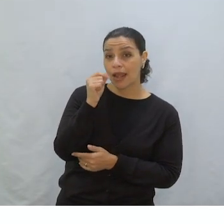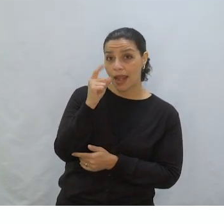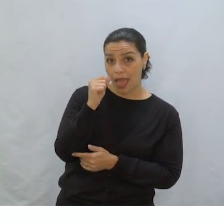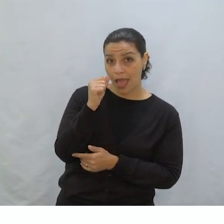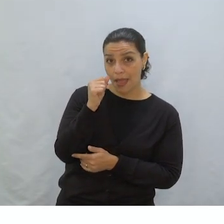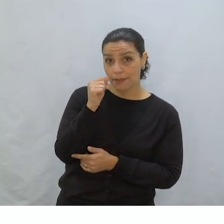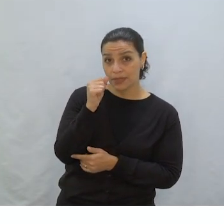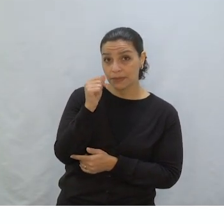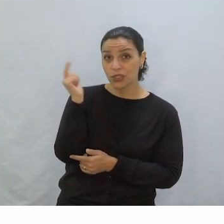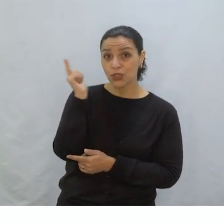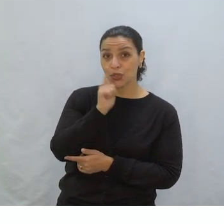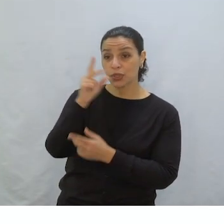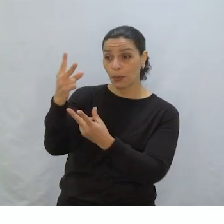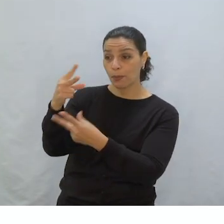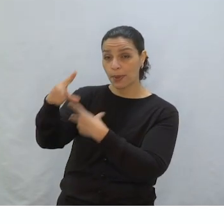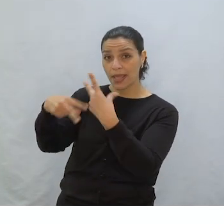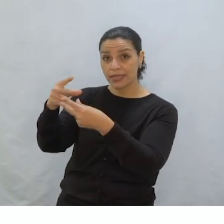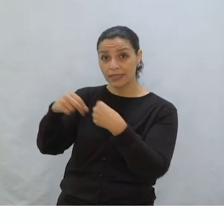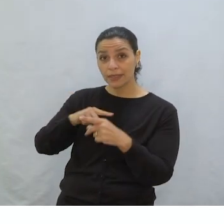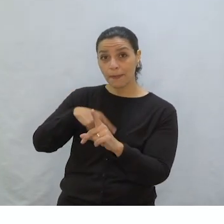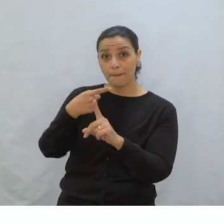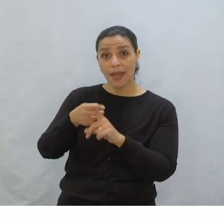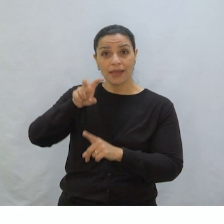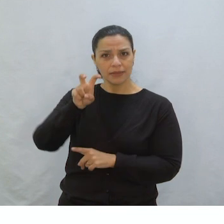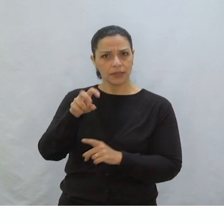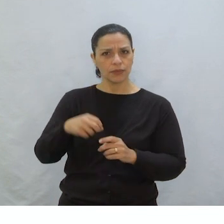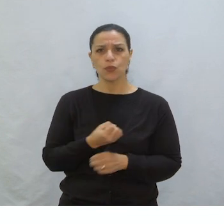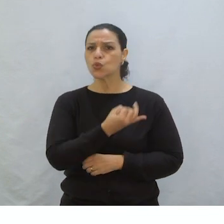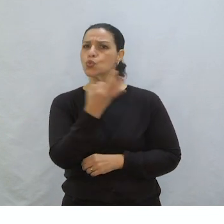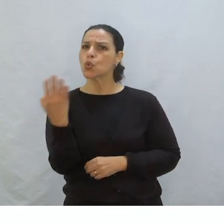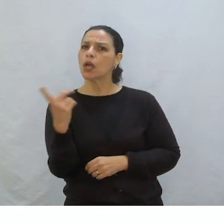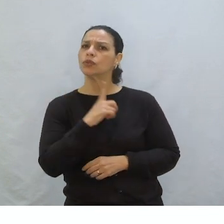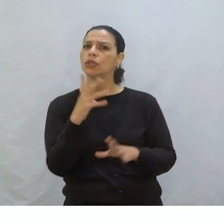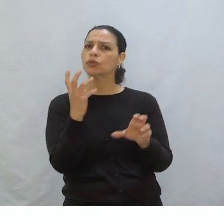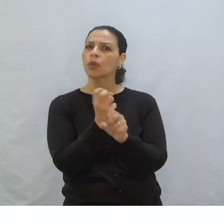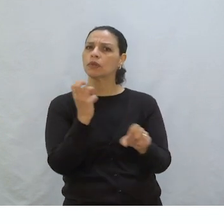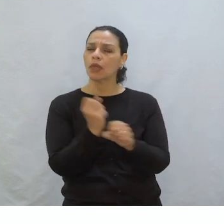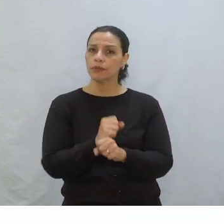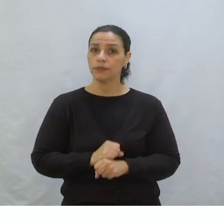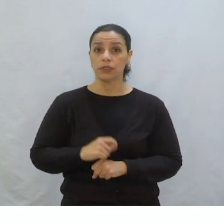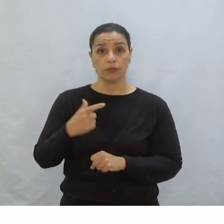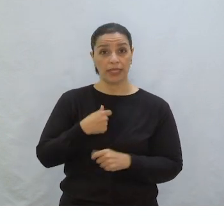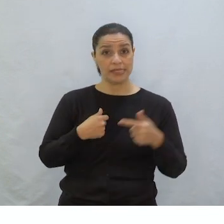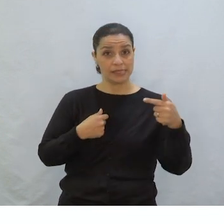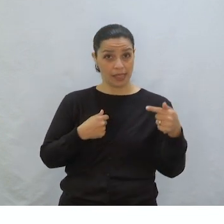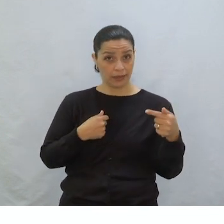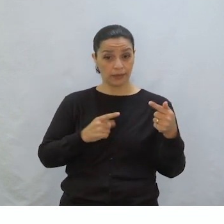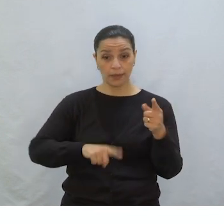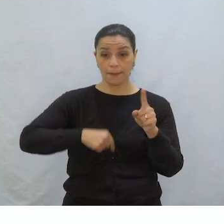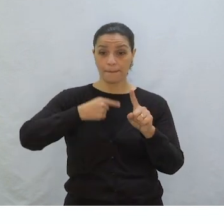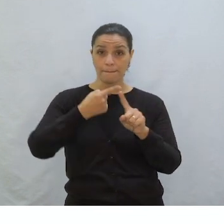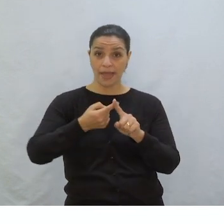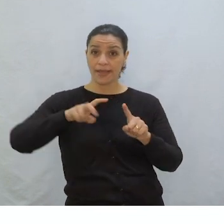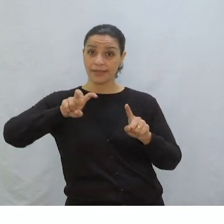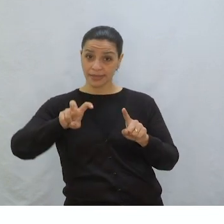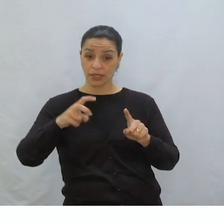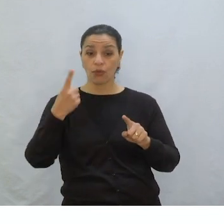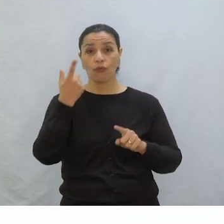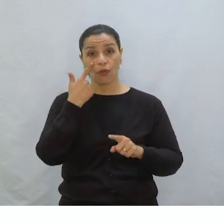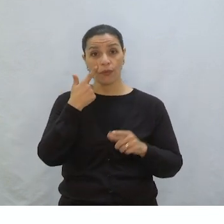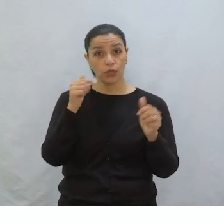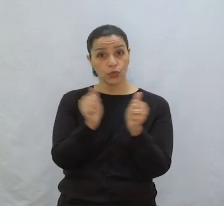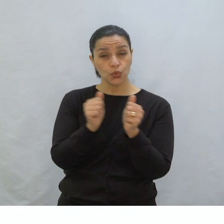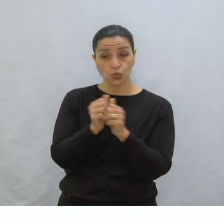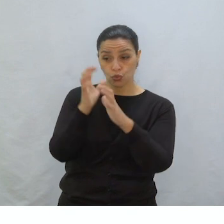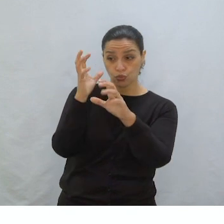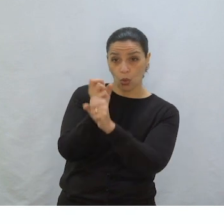lápis e ganhou mais 5. Quantos ela tem ao todo? Então agora nós vamos resolver problemas de adição,